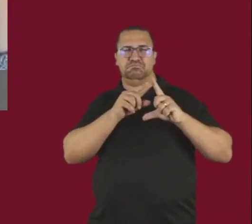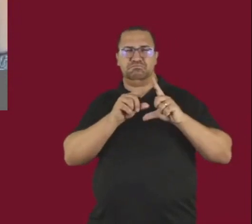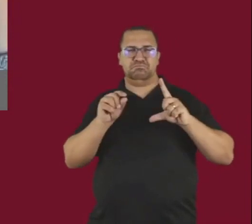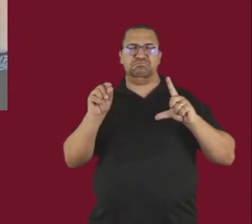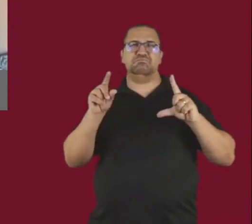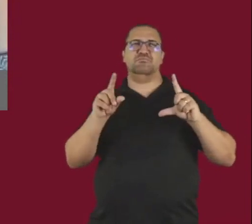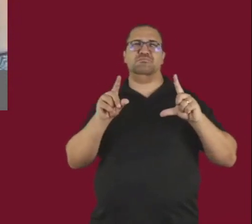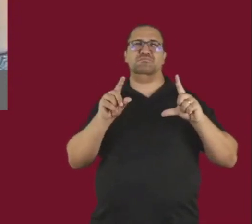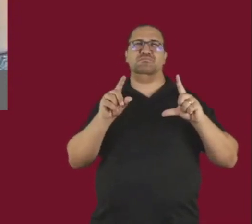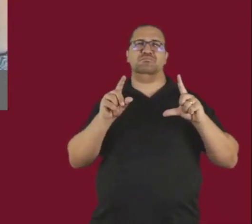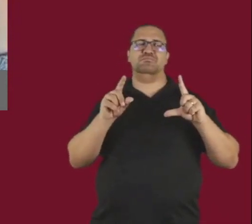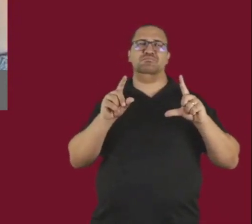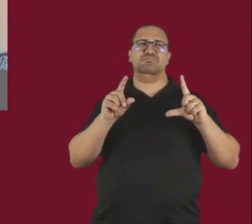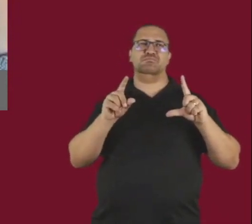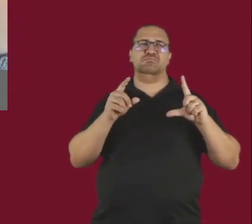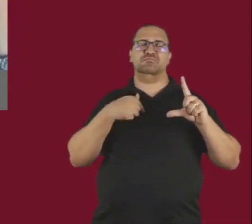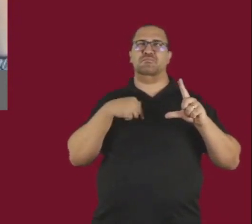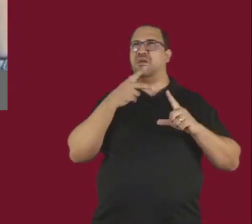foi em 1500.